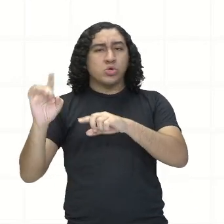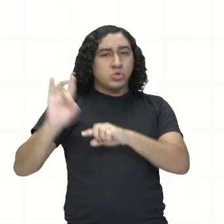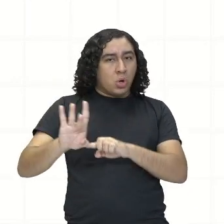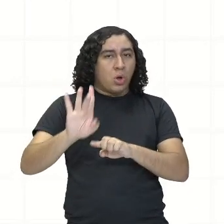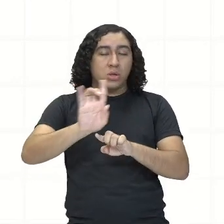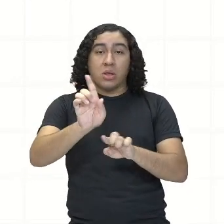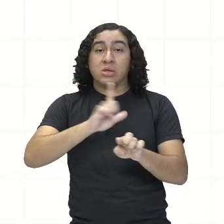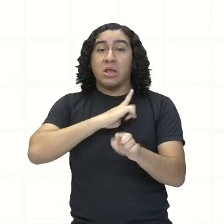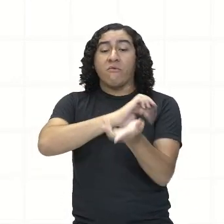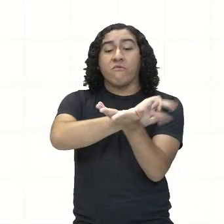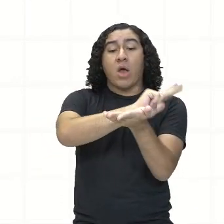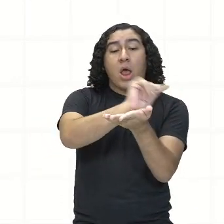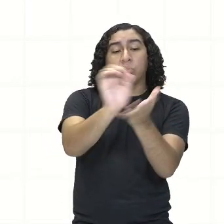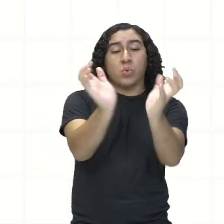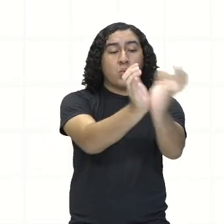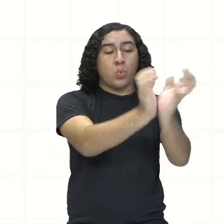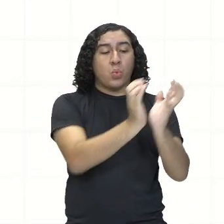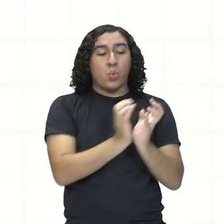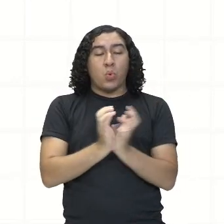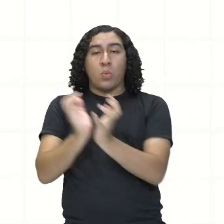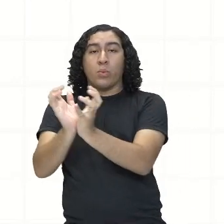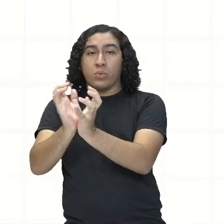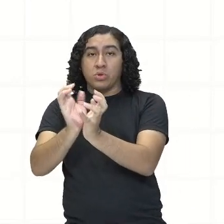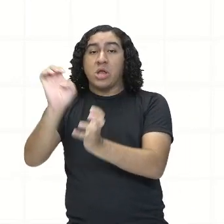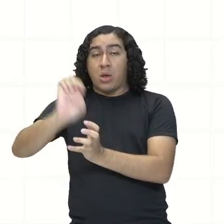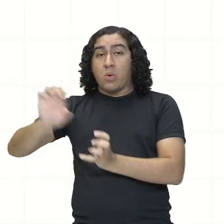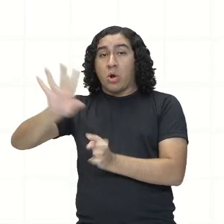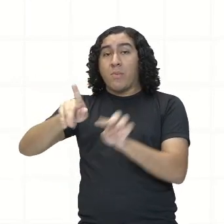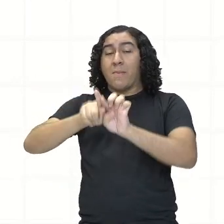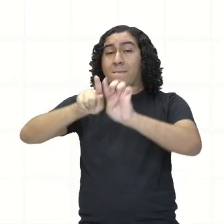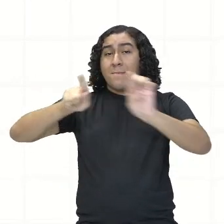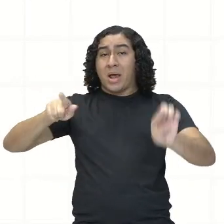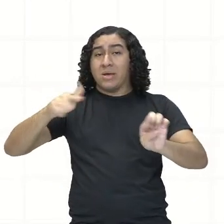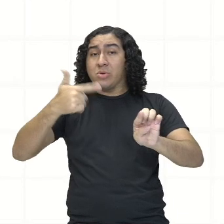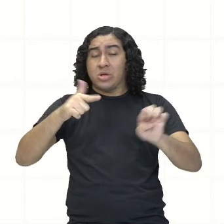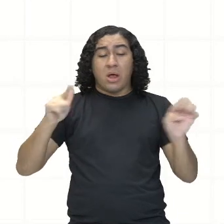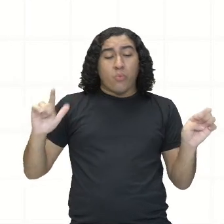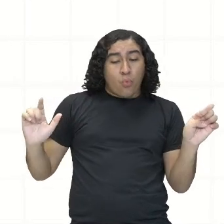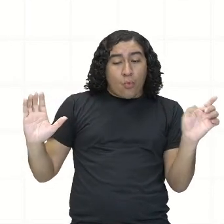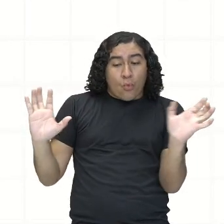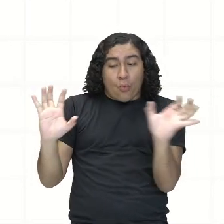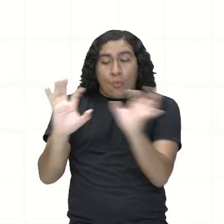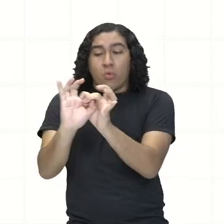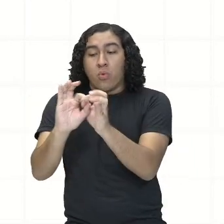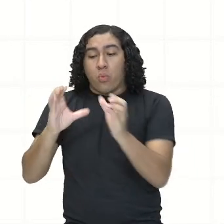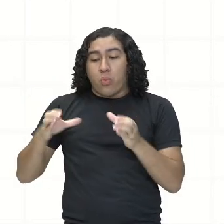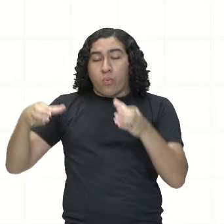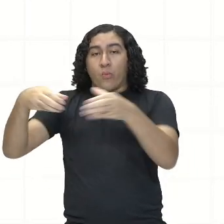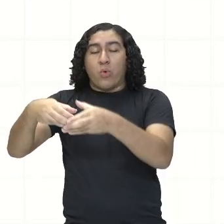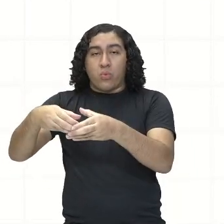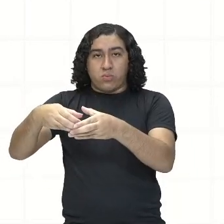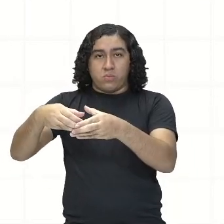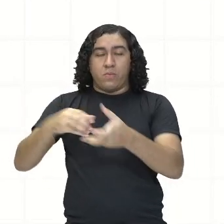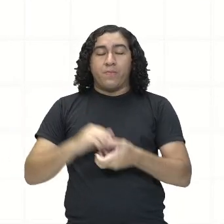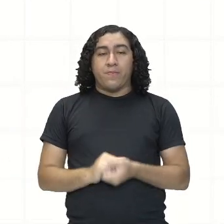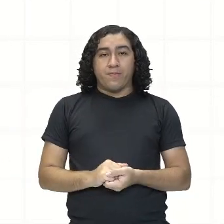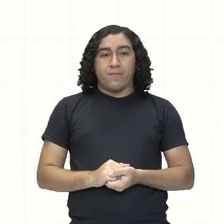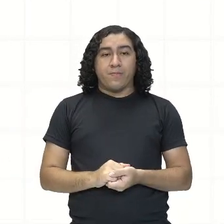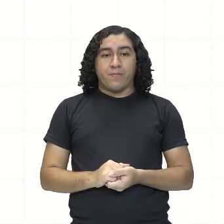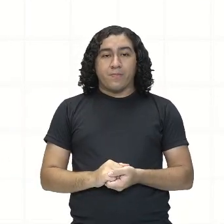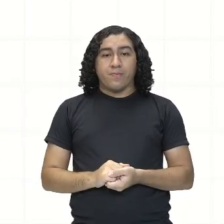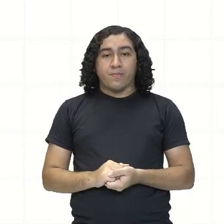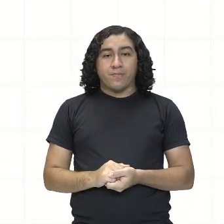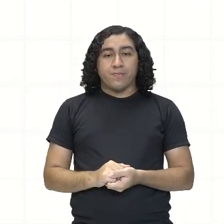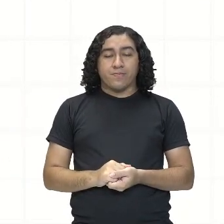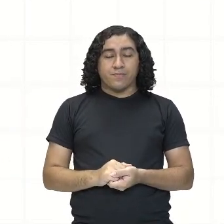grupos de anabatistas pela Europa, só que eles não se unificaram para defender uma causa em comum, certo? Eles